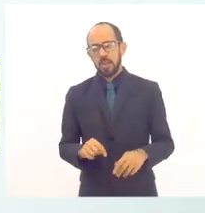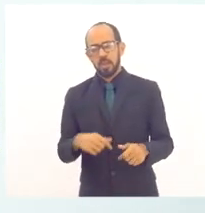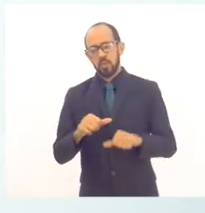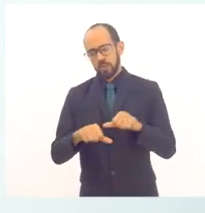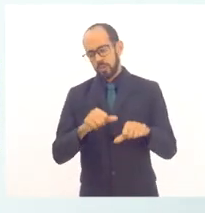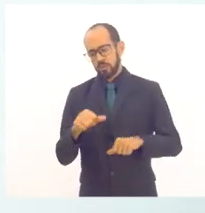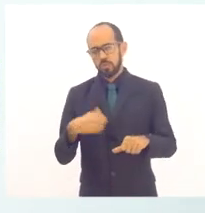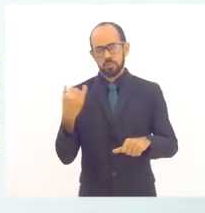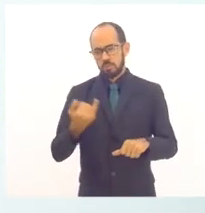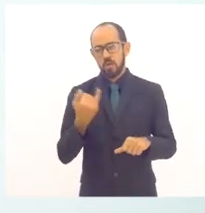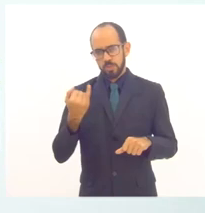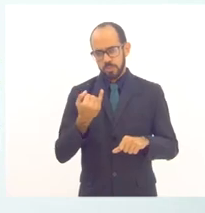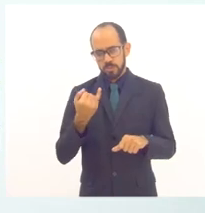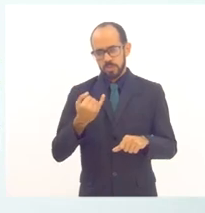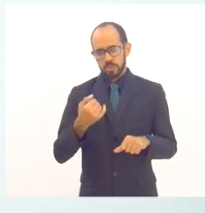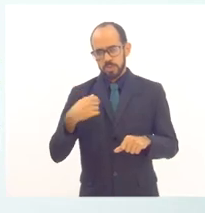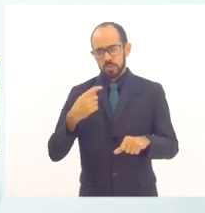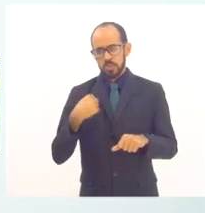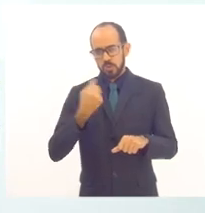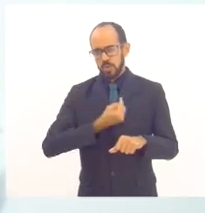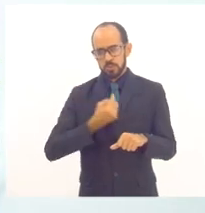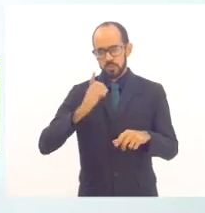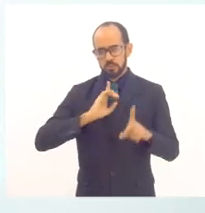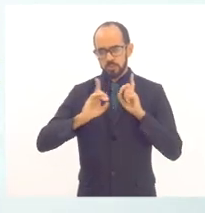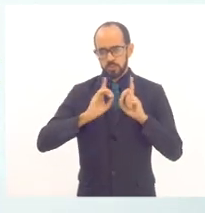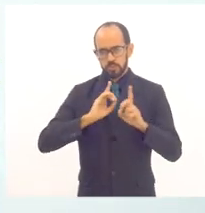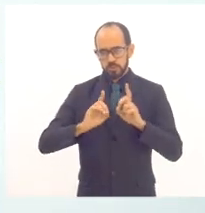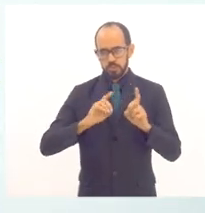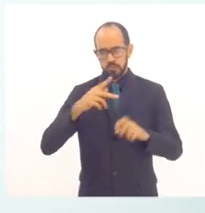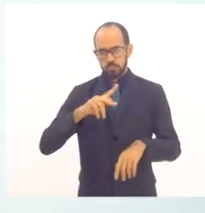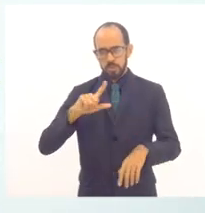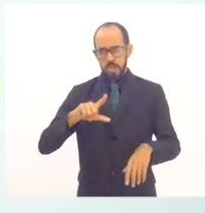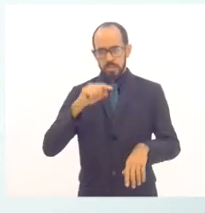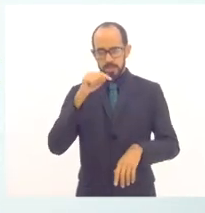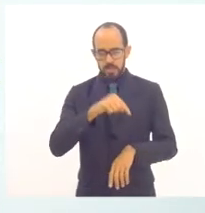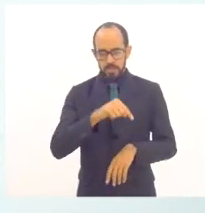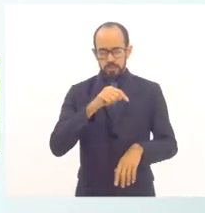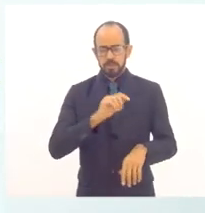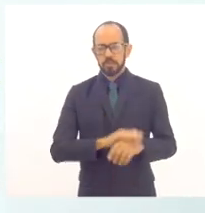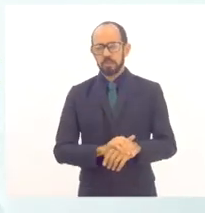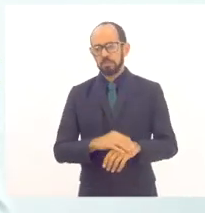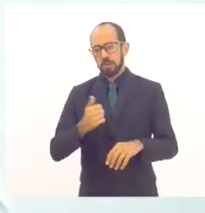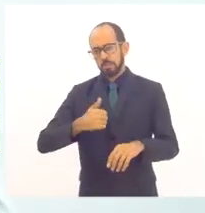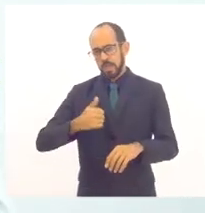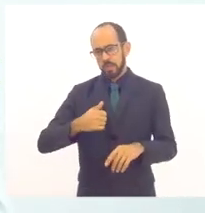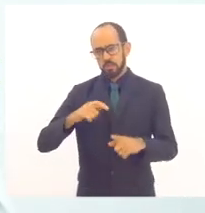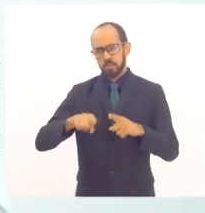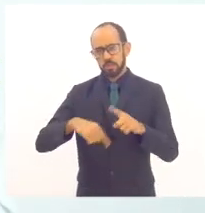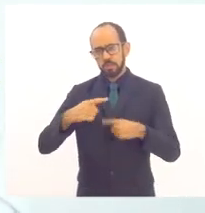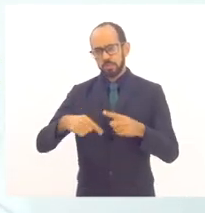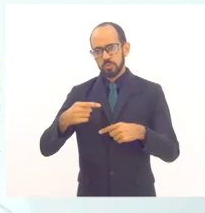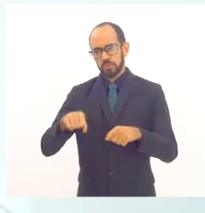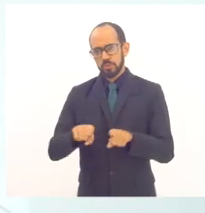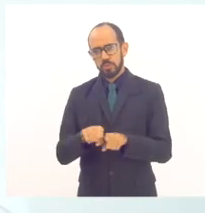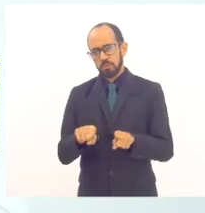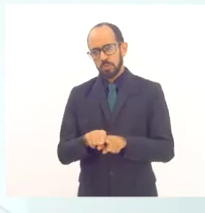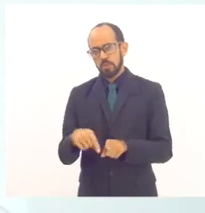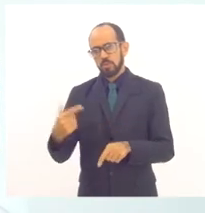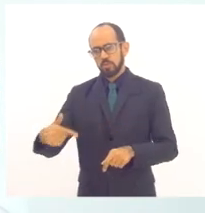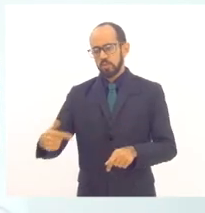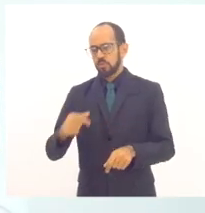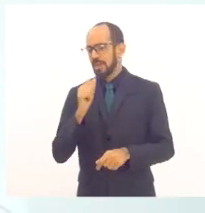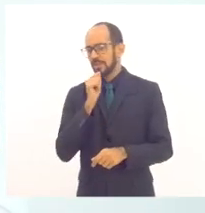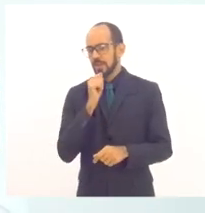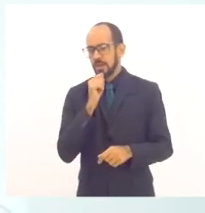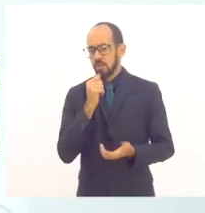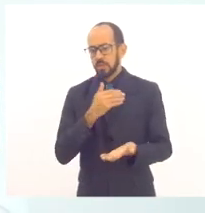peso. Então, nós vamos discutir tanto esse projeto, que a gente já deu entrada, como um que a gente não deu entrada ainda,